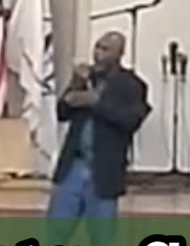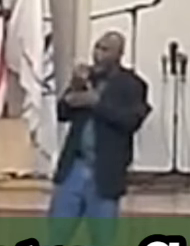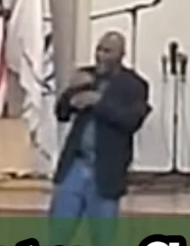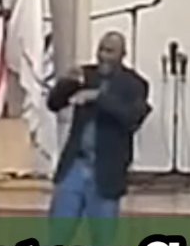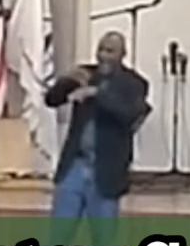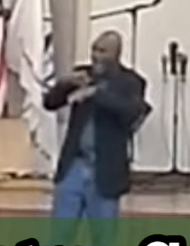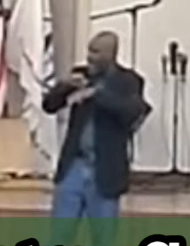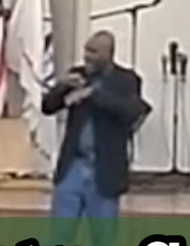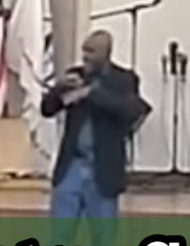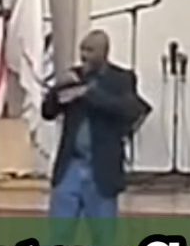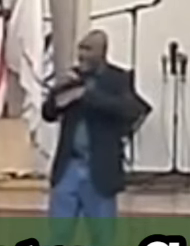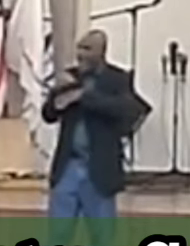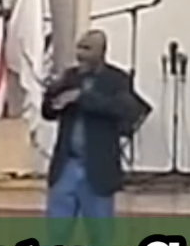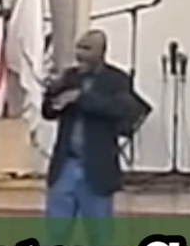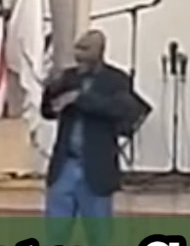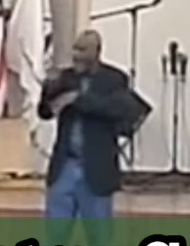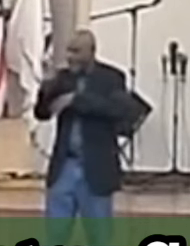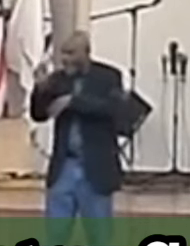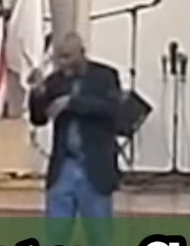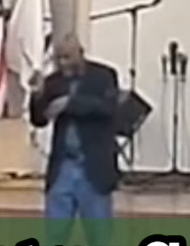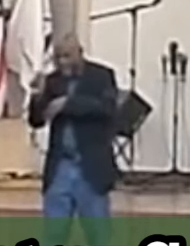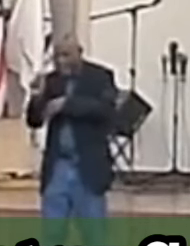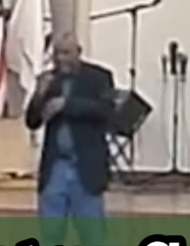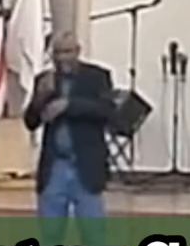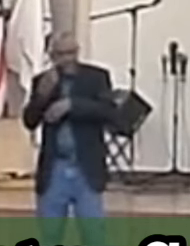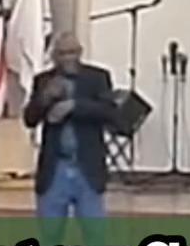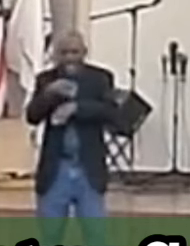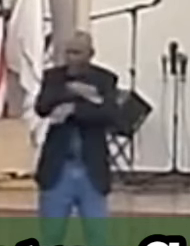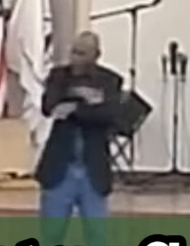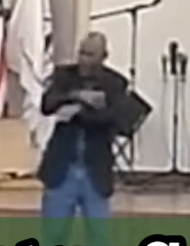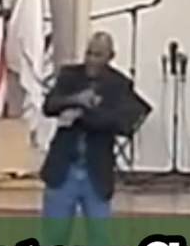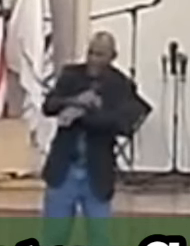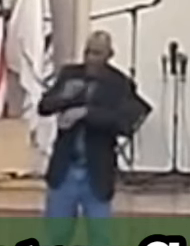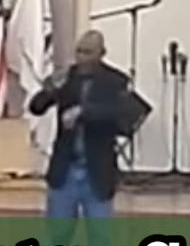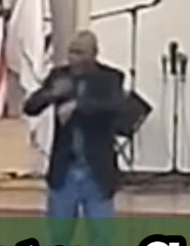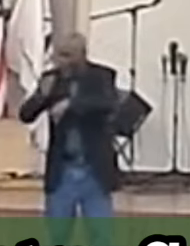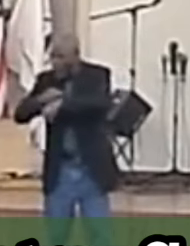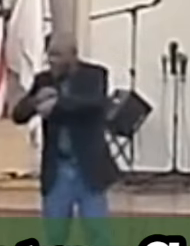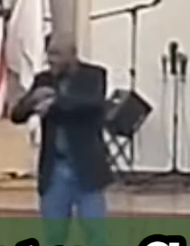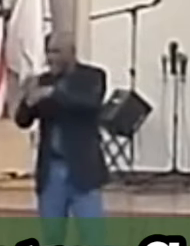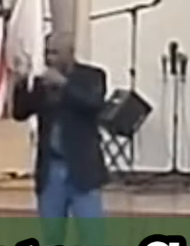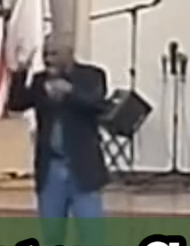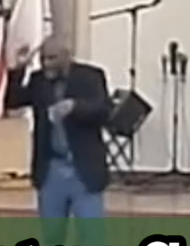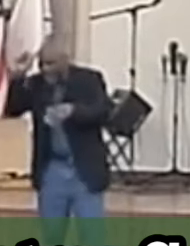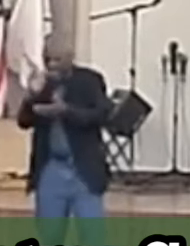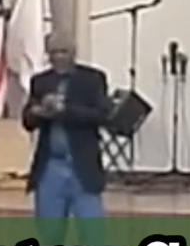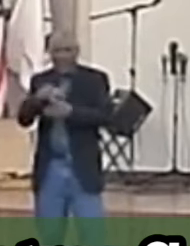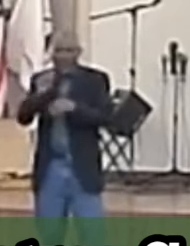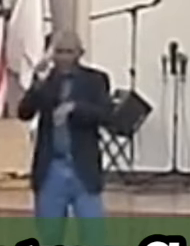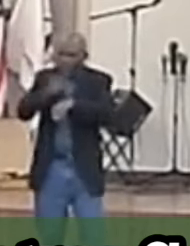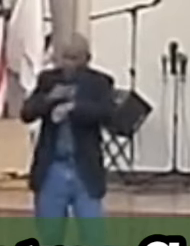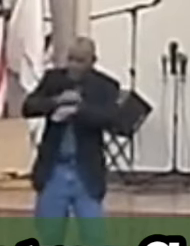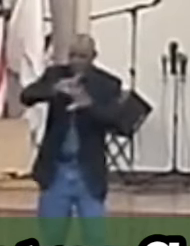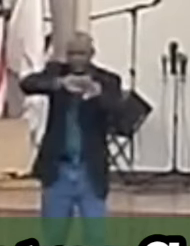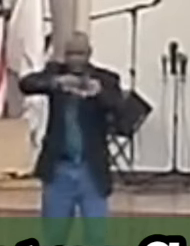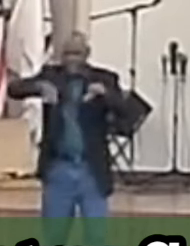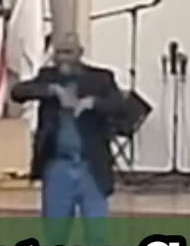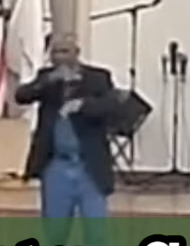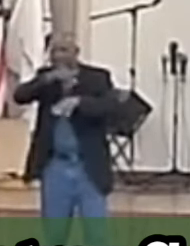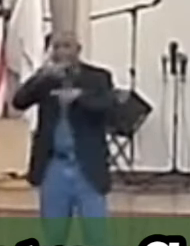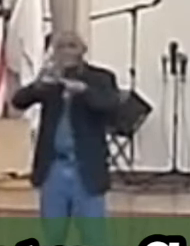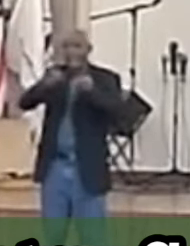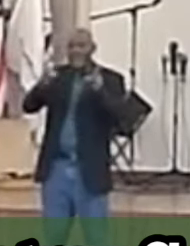osso de cachorro, osso de boi, osso de cavalo, osso de galinha. Você não vê osso de águia, porque a águia não dá gosto para o urubu comer a carne